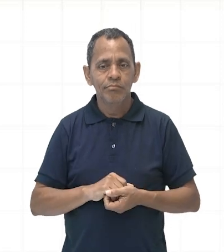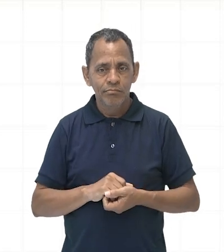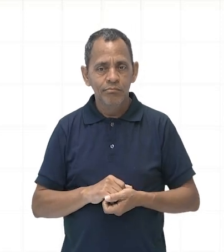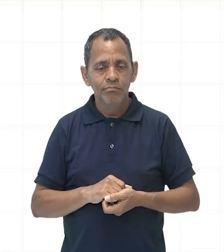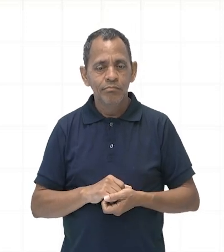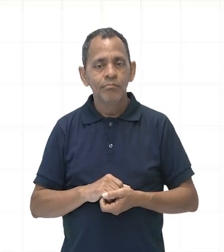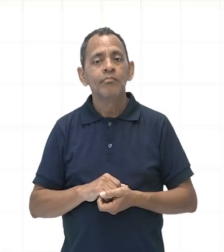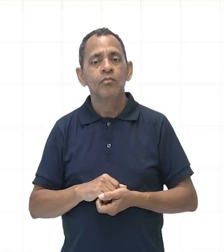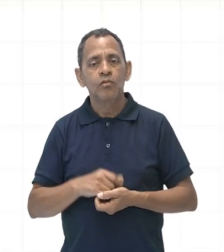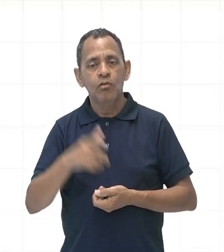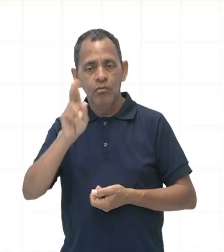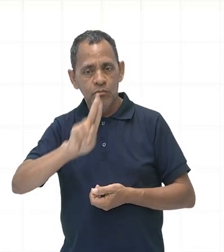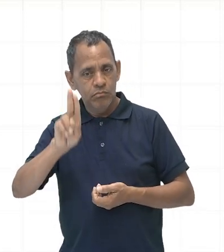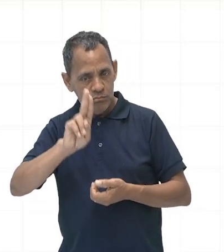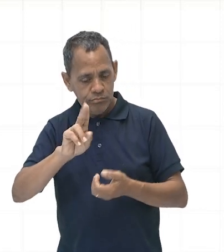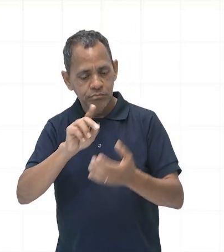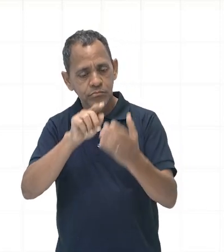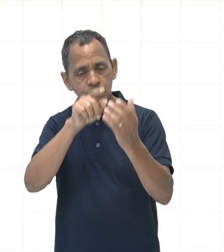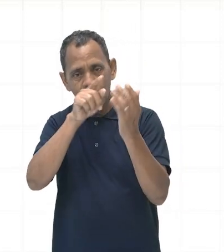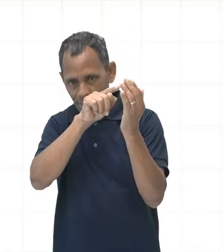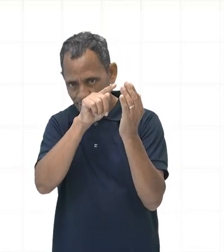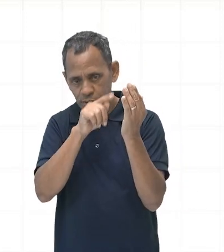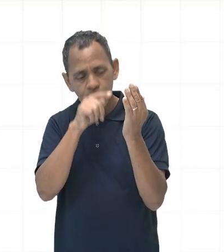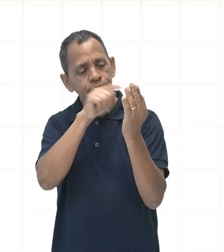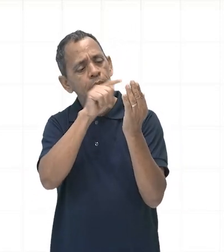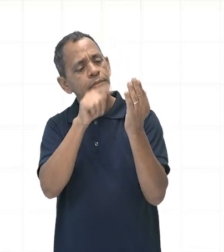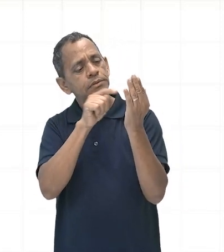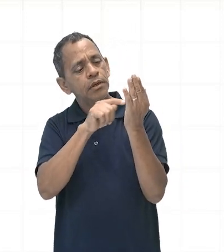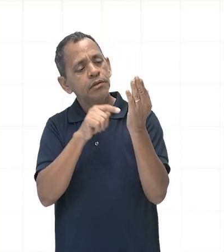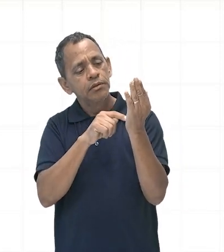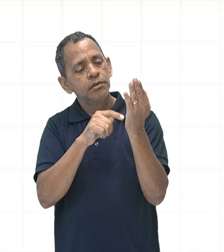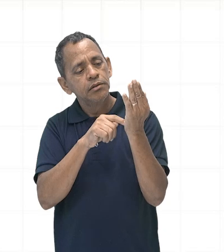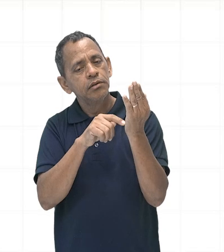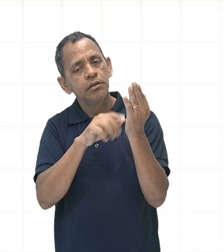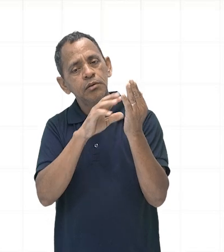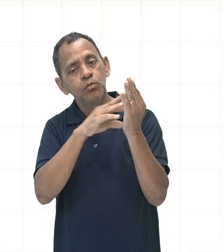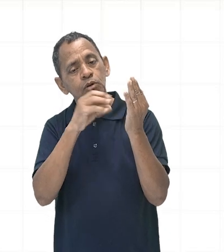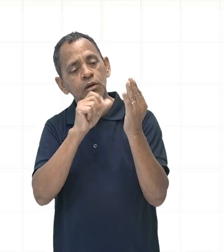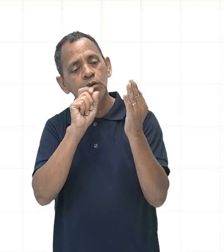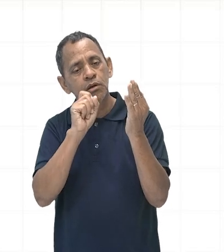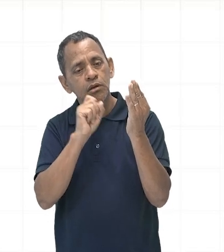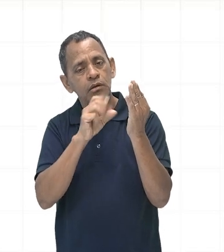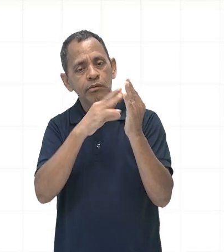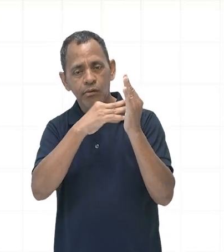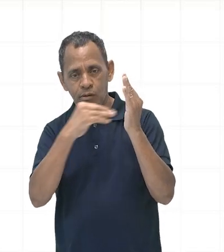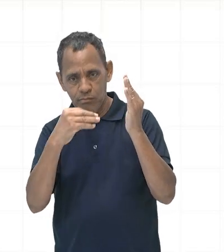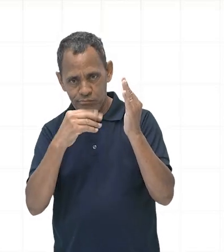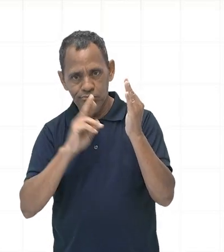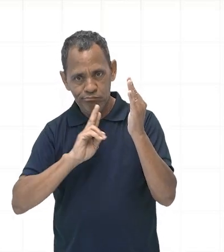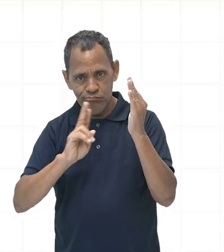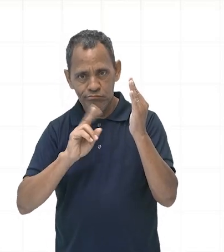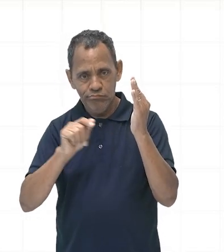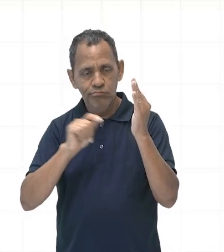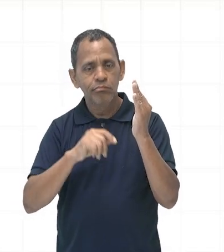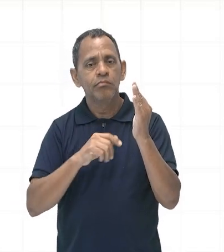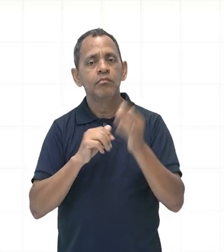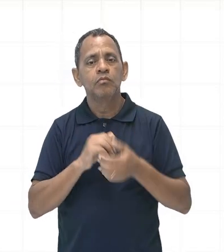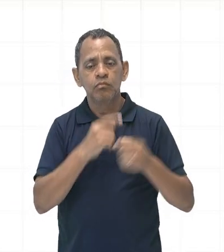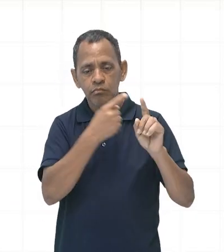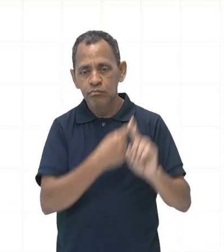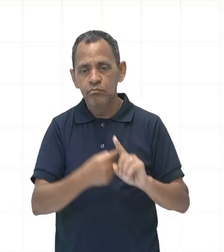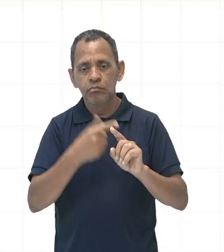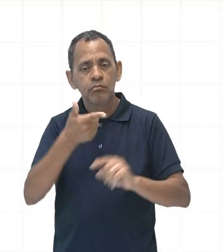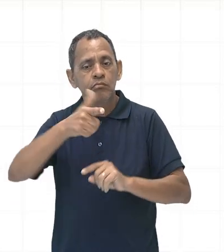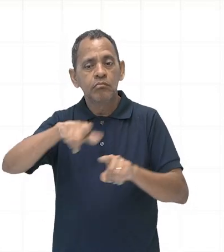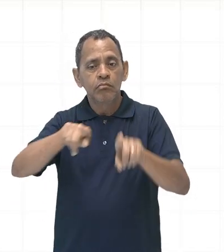tá? Para a gente não perder muito tempo. Então, a gente tem que pegar esse resultado e multiplicar de novo aí por 1024.